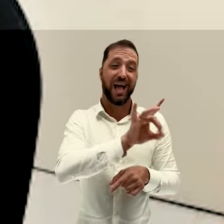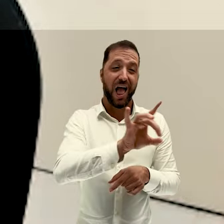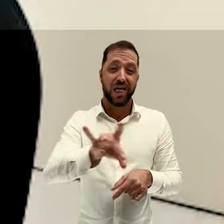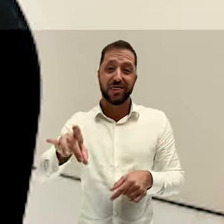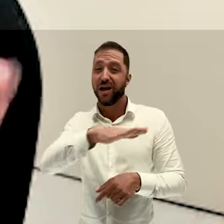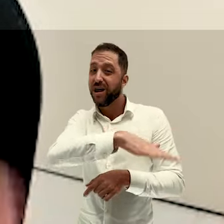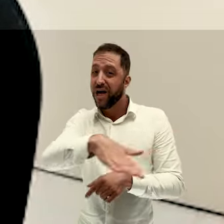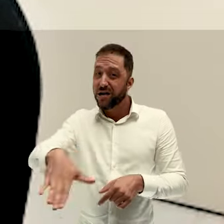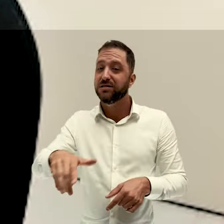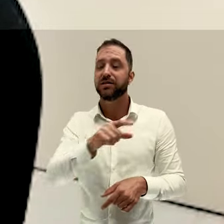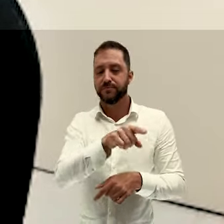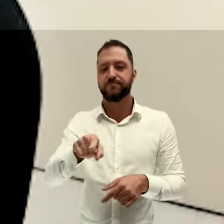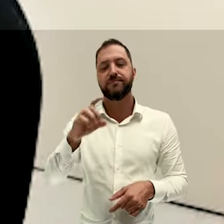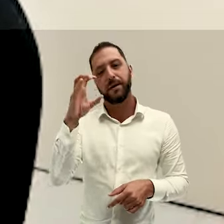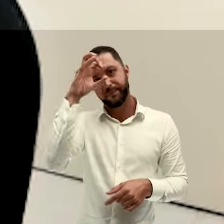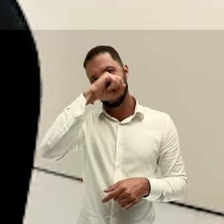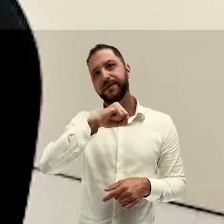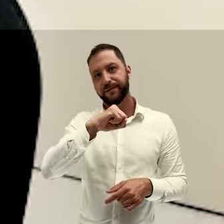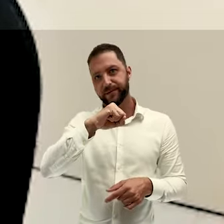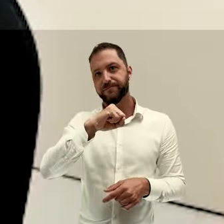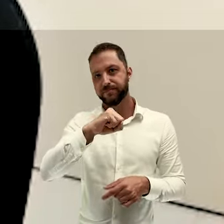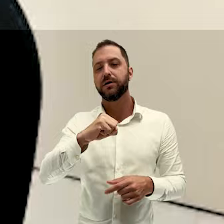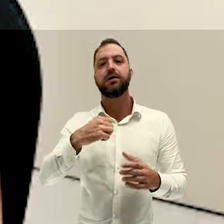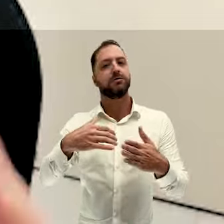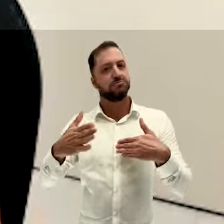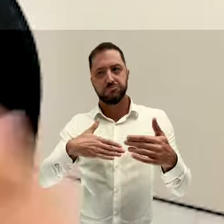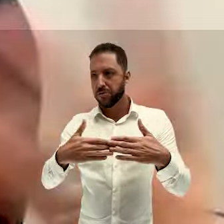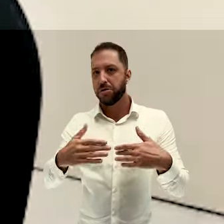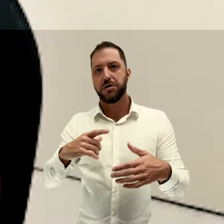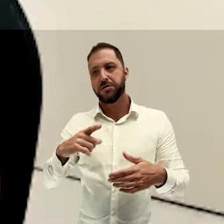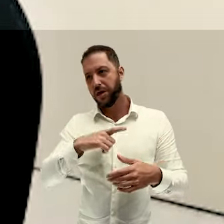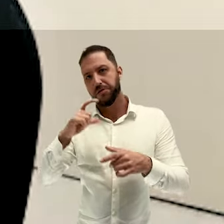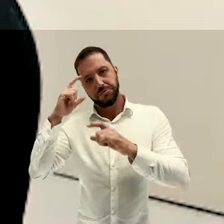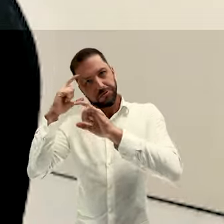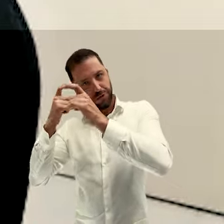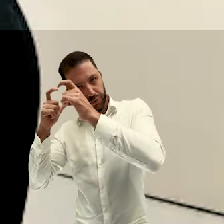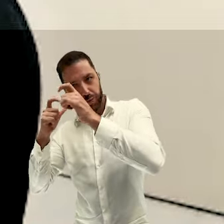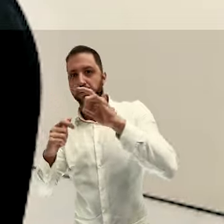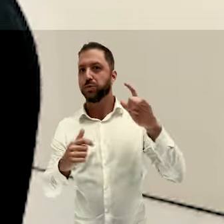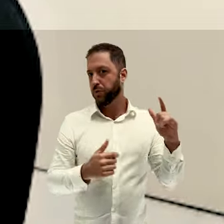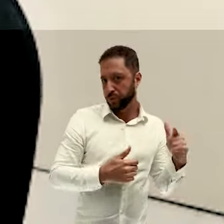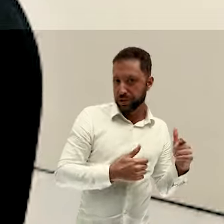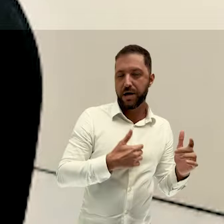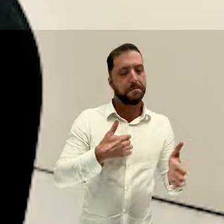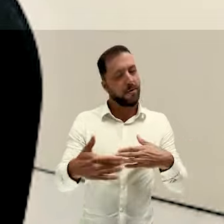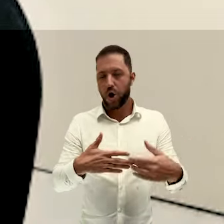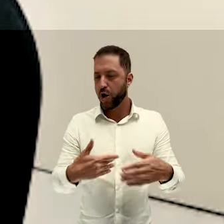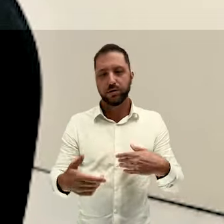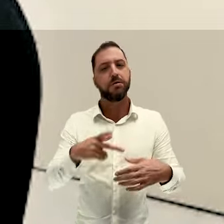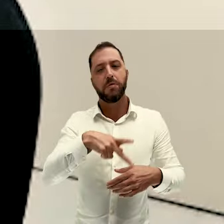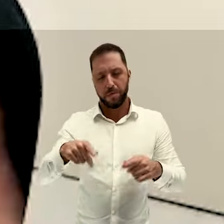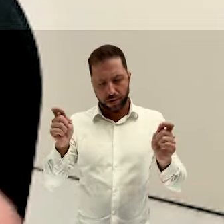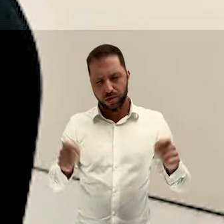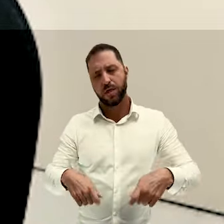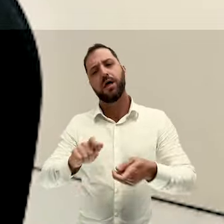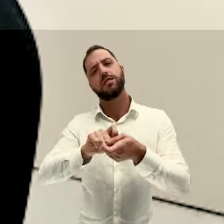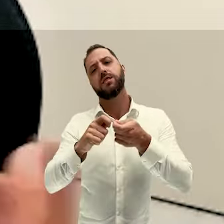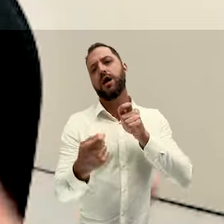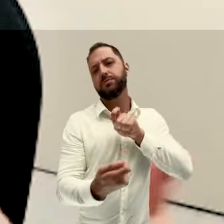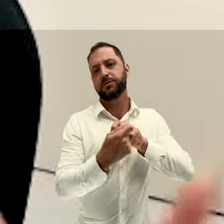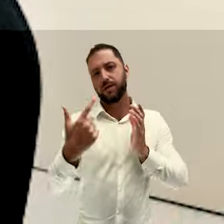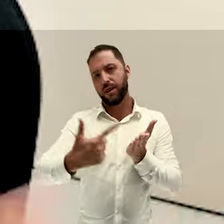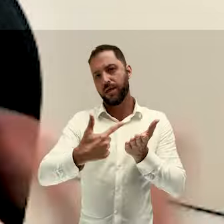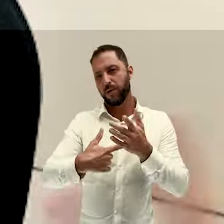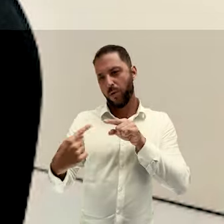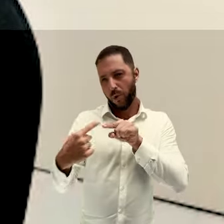elas aprendem. Da maneira dela, elas aprendem. Então, tanto uma criança típica quanto uma criança atípica, basta o professor